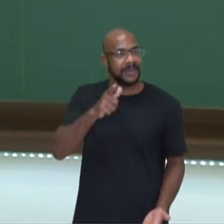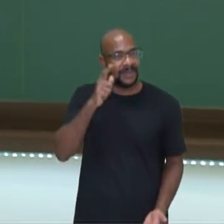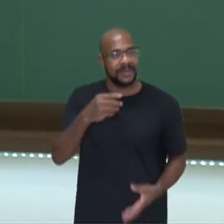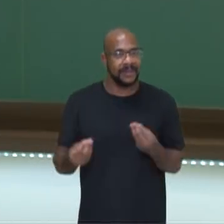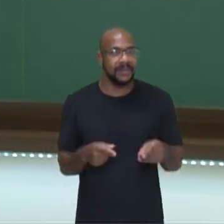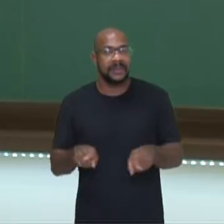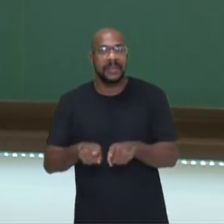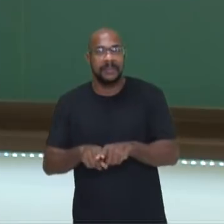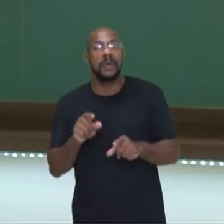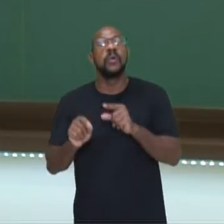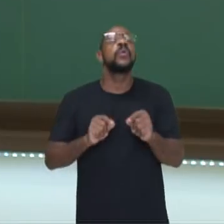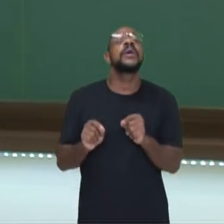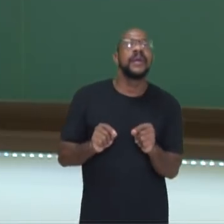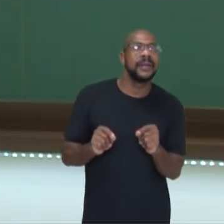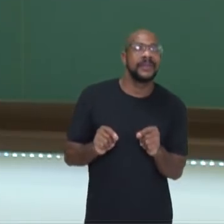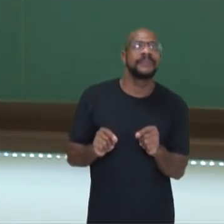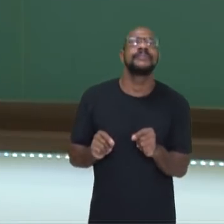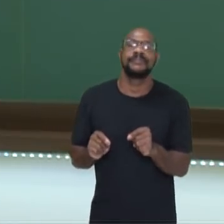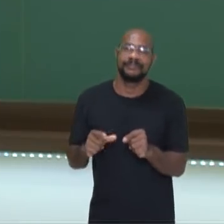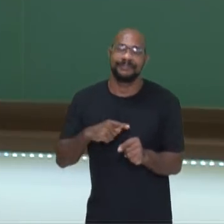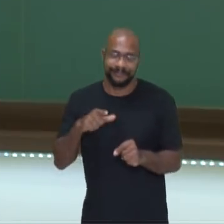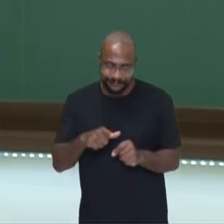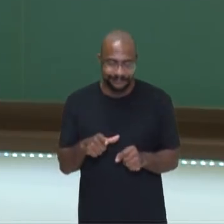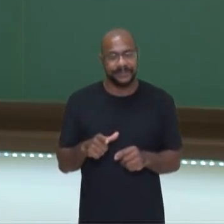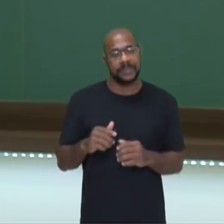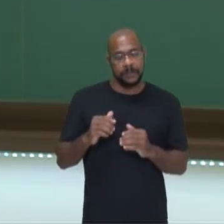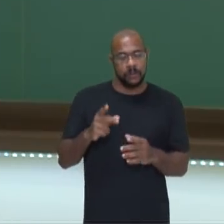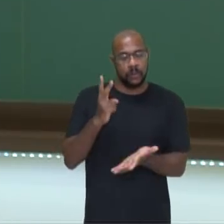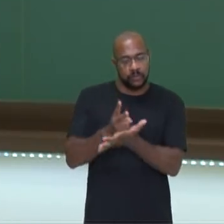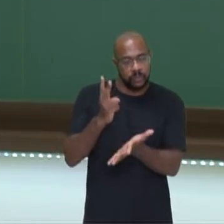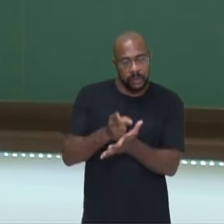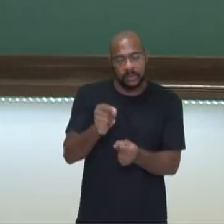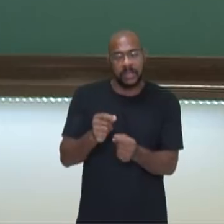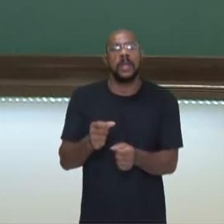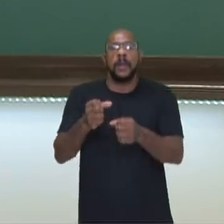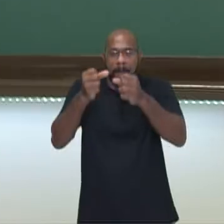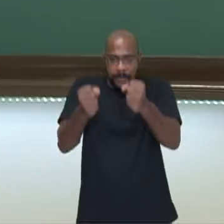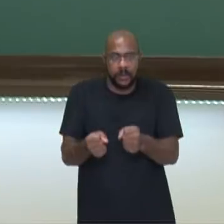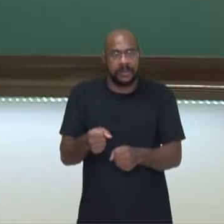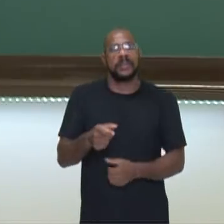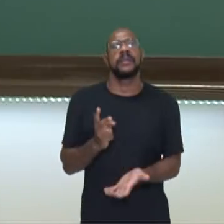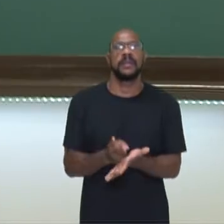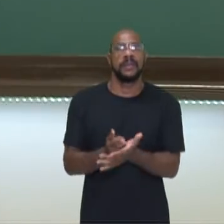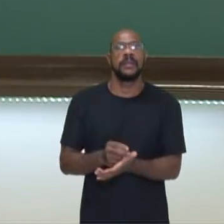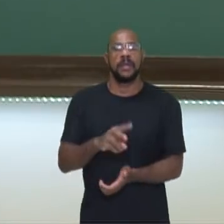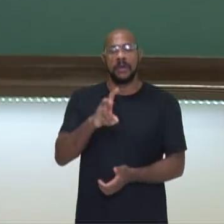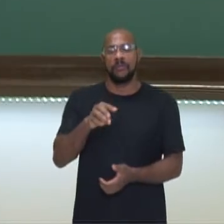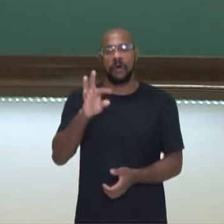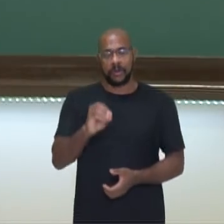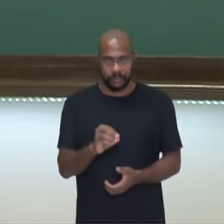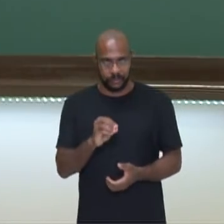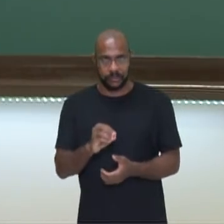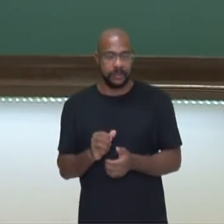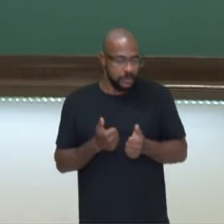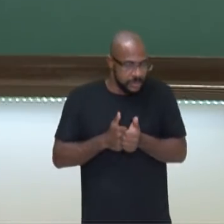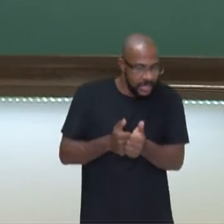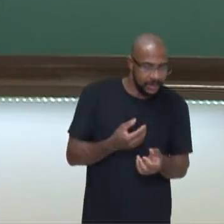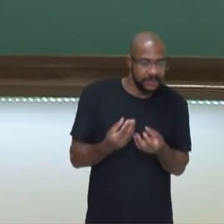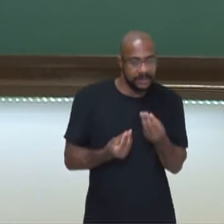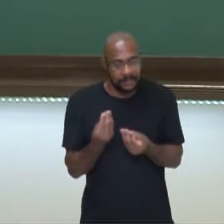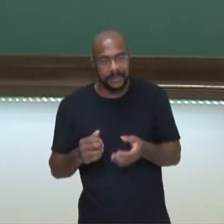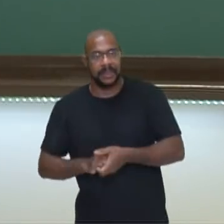a manutenção dessas oligarquias no poder. Voto de cabresto, o voto guiado, política dos